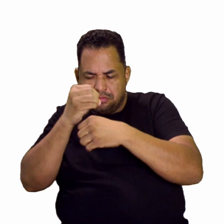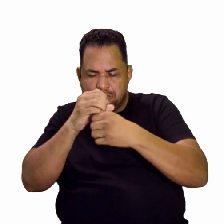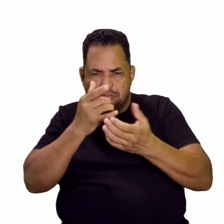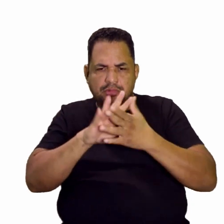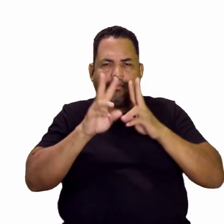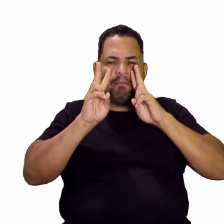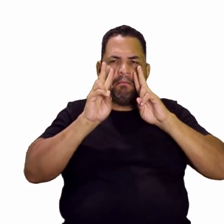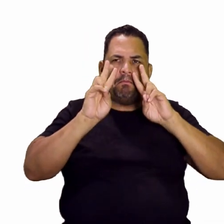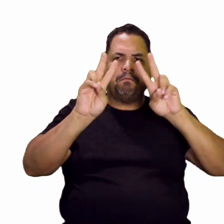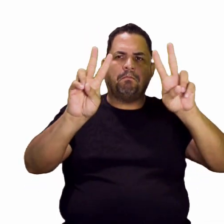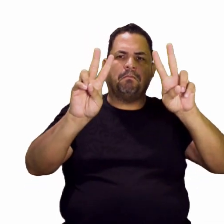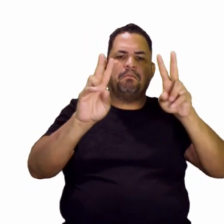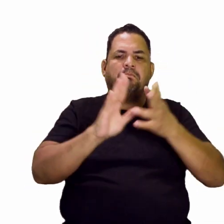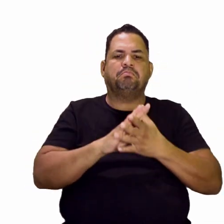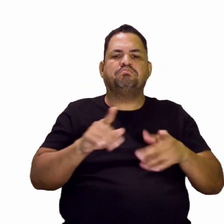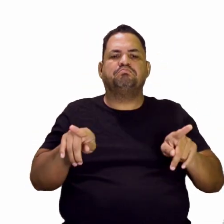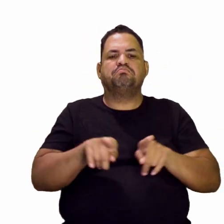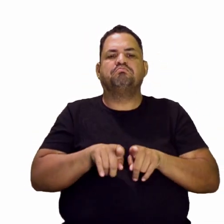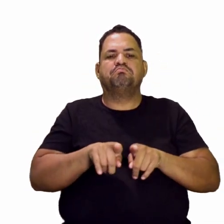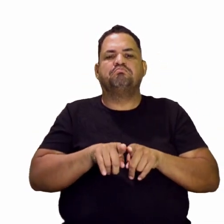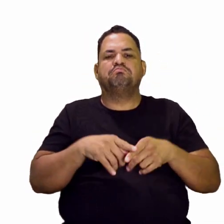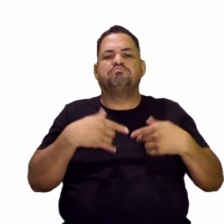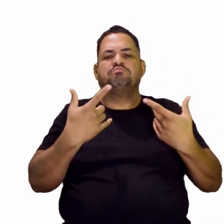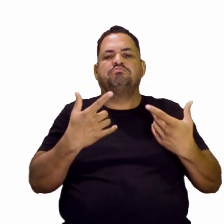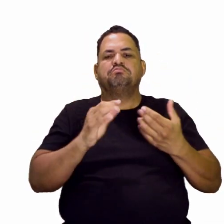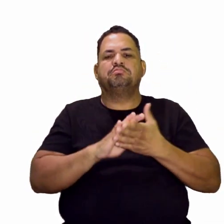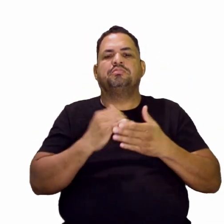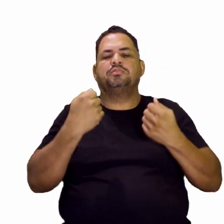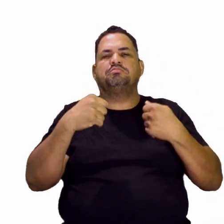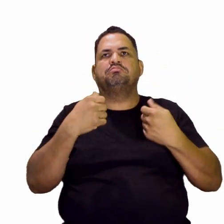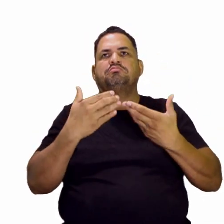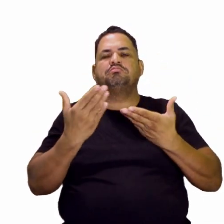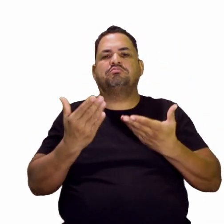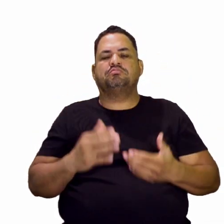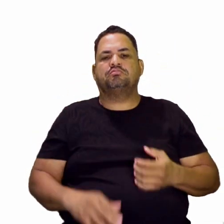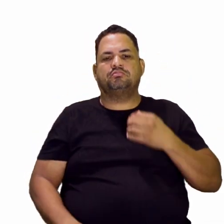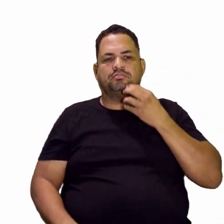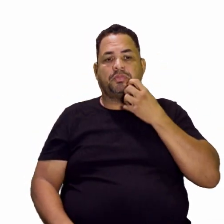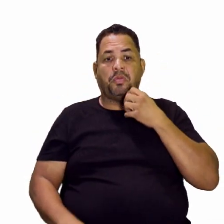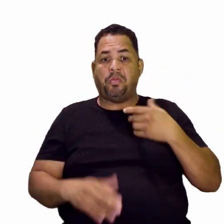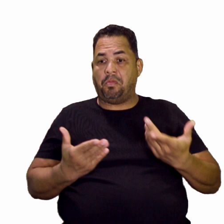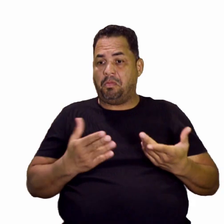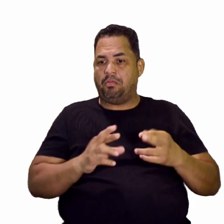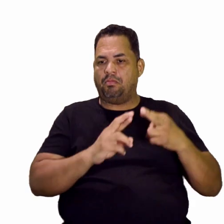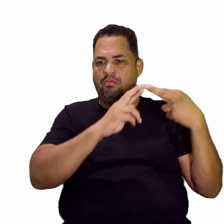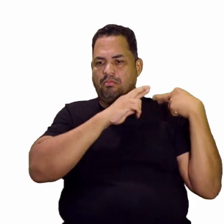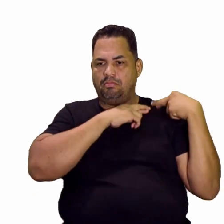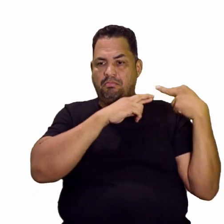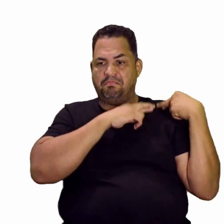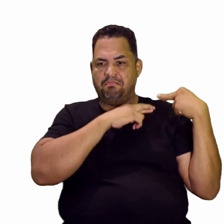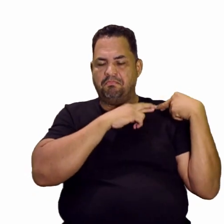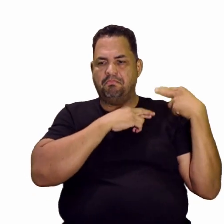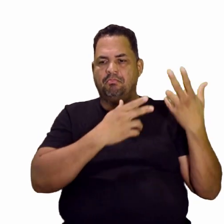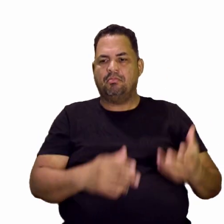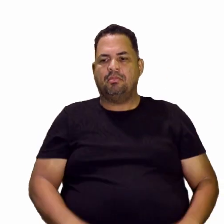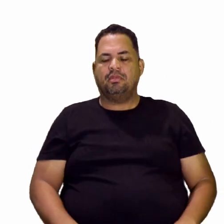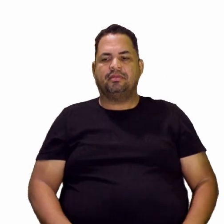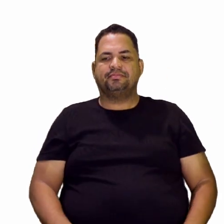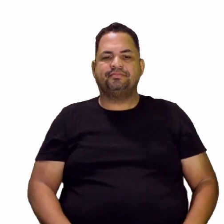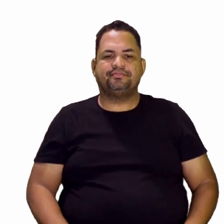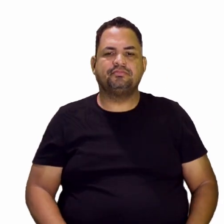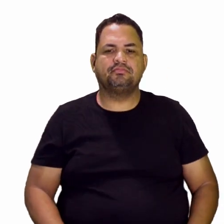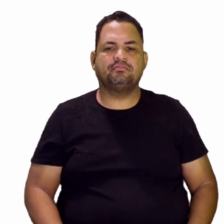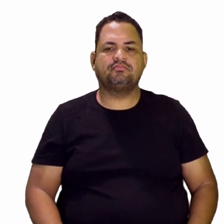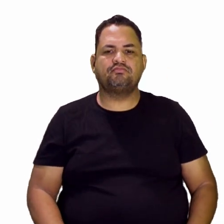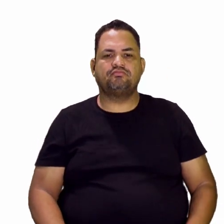prever possíveis situações relacionadas. Então, olha que responsabilidade, né? Voltando aqui na questão do